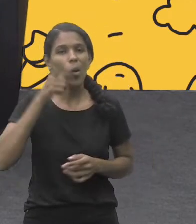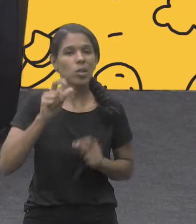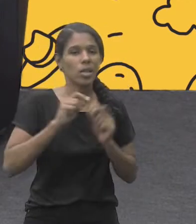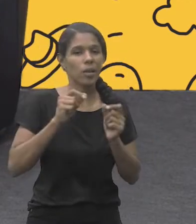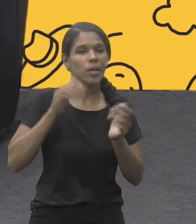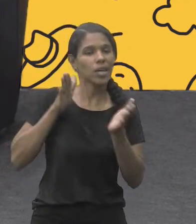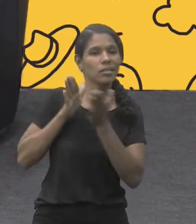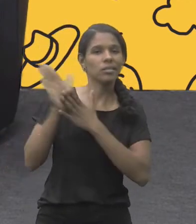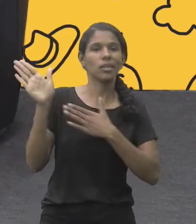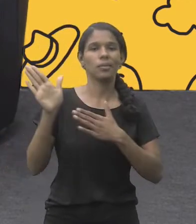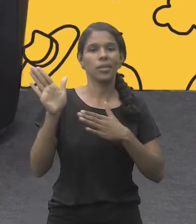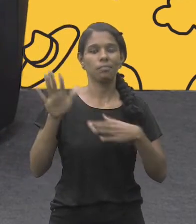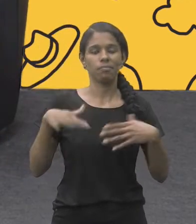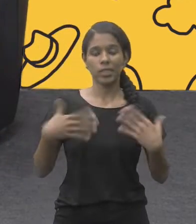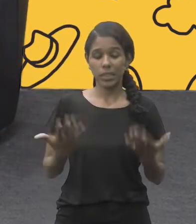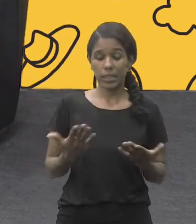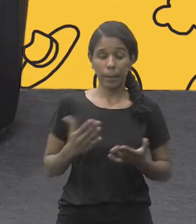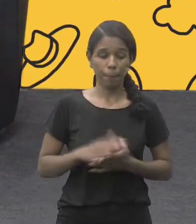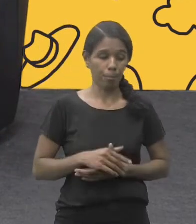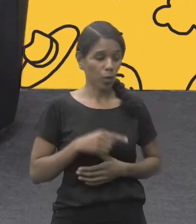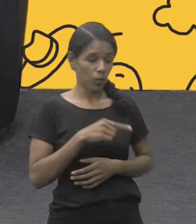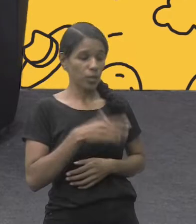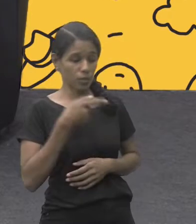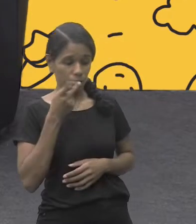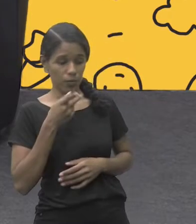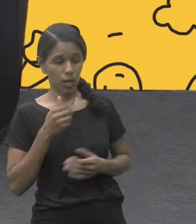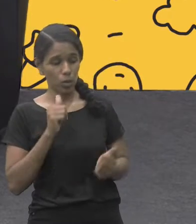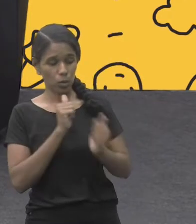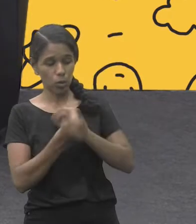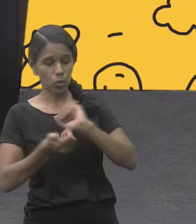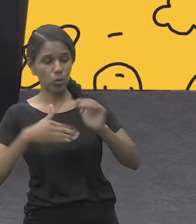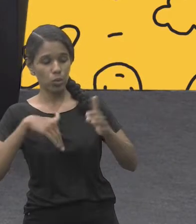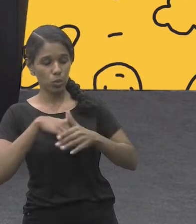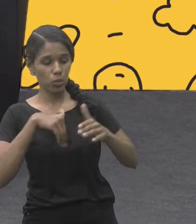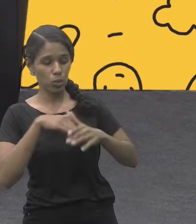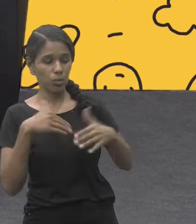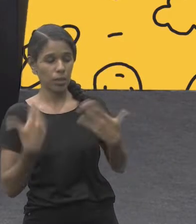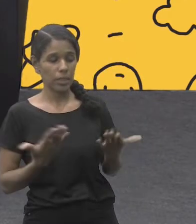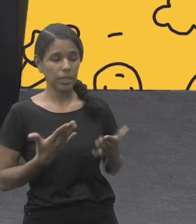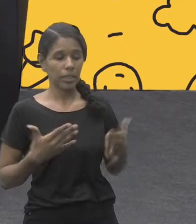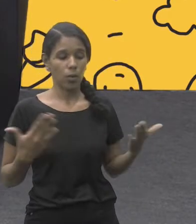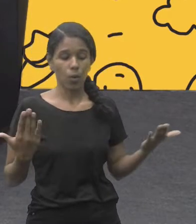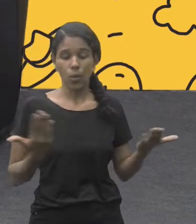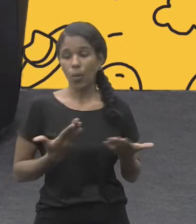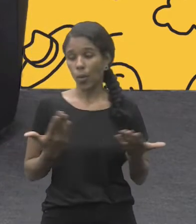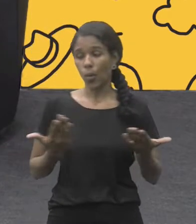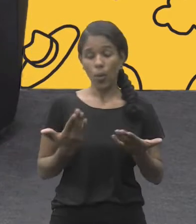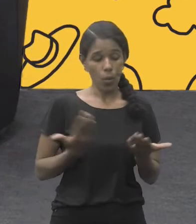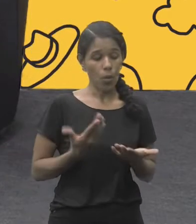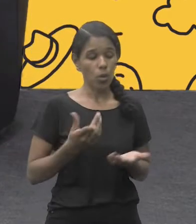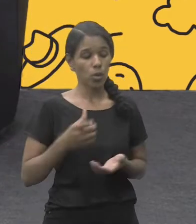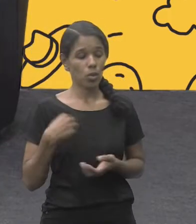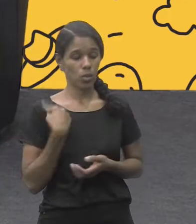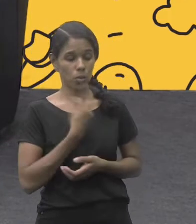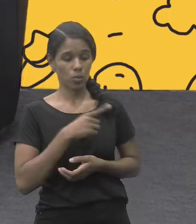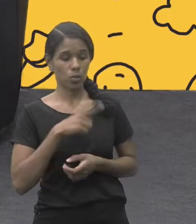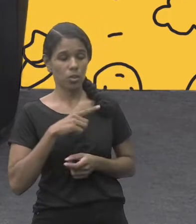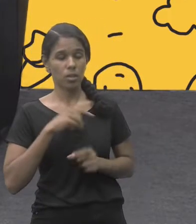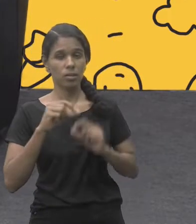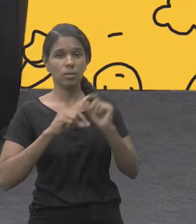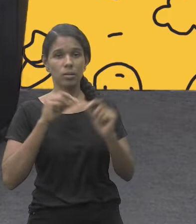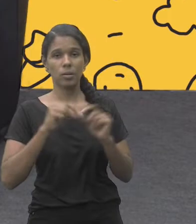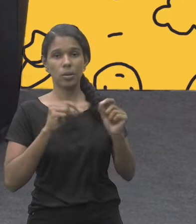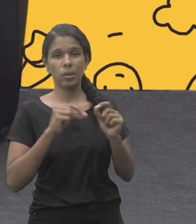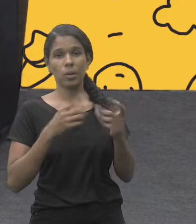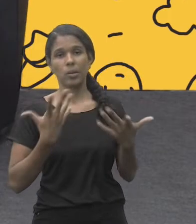aí do futebol, né? Hoje nós temos o jiu-jitsu, que é um esporte que foi criado pela família Gracie. É um esporte brasileiro que